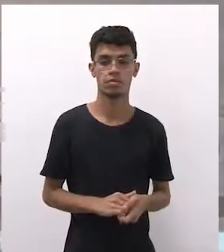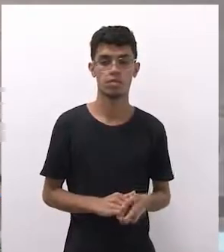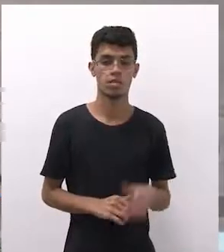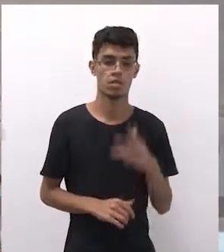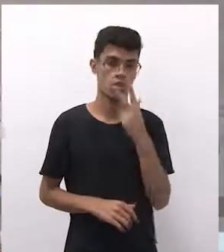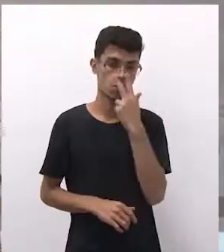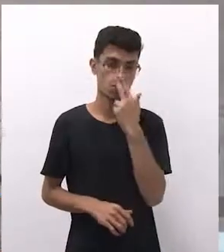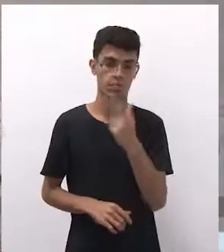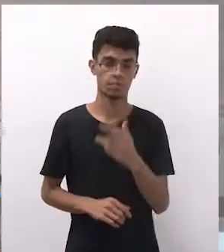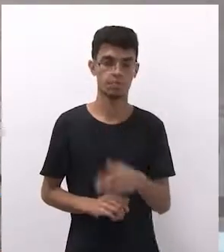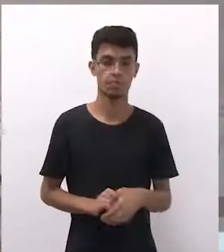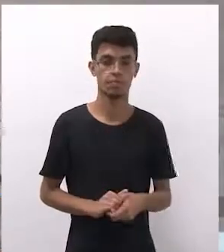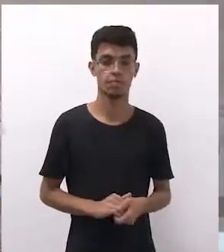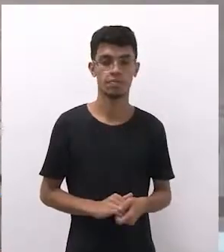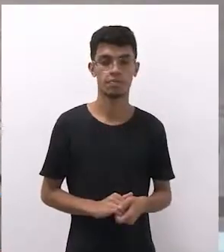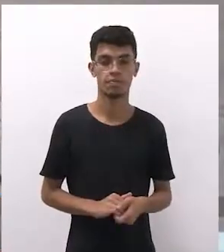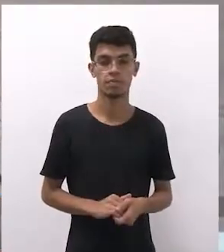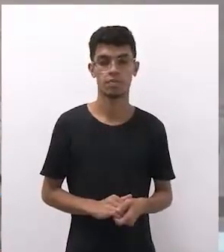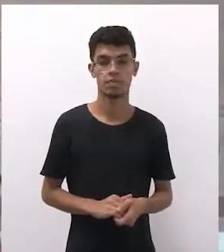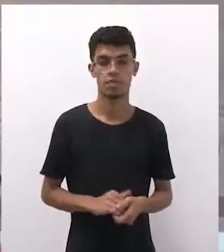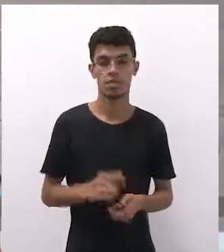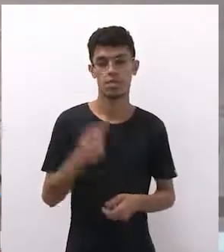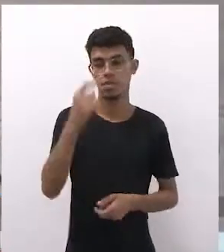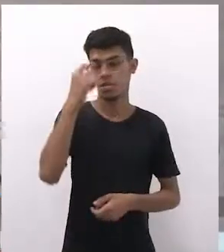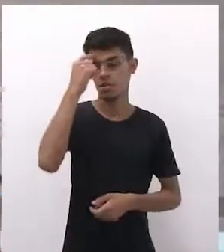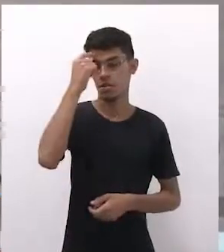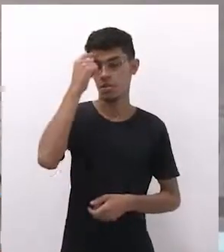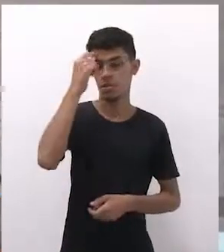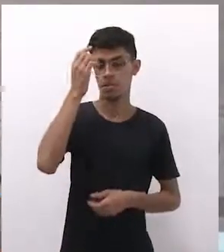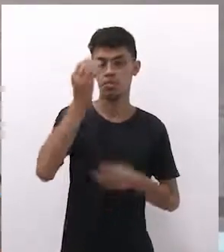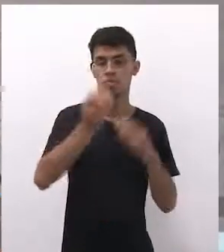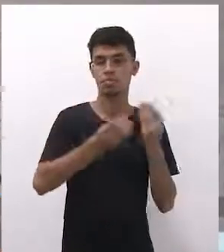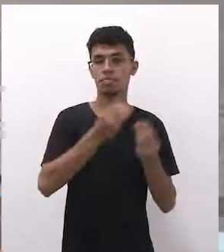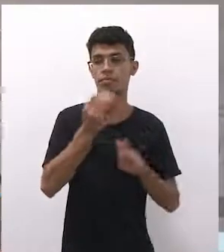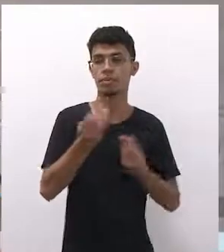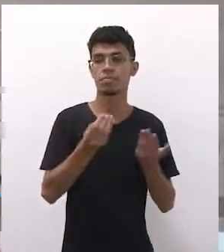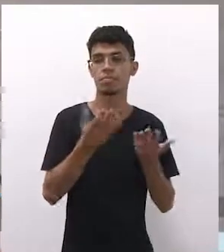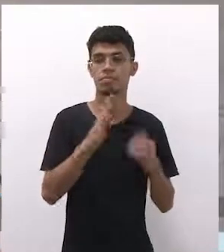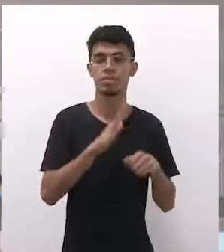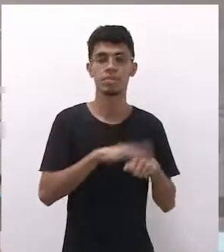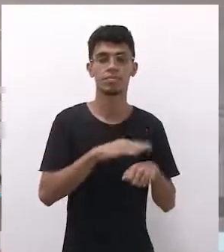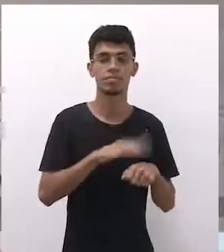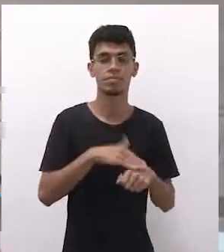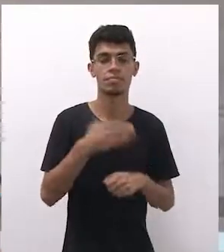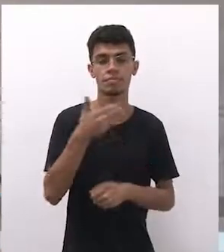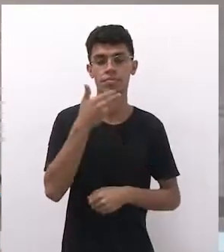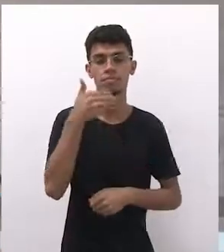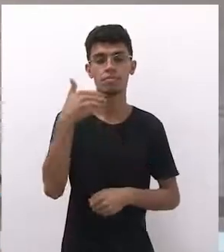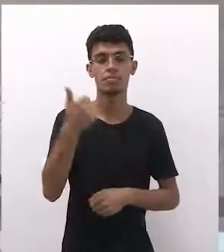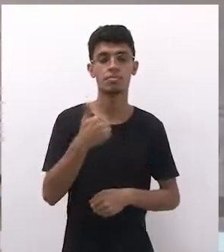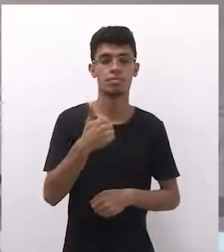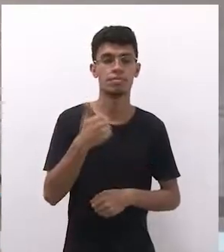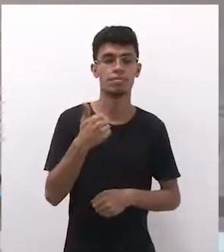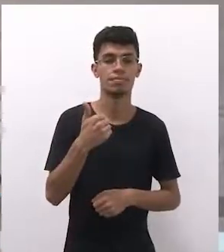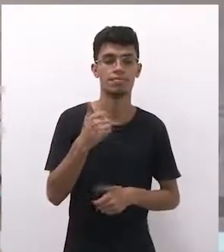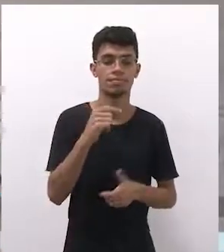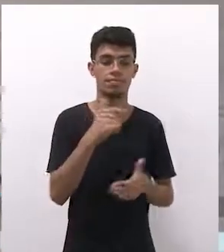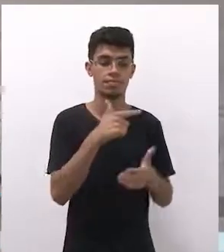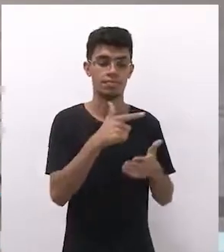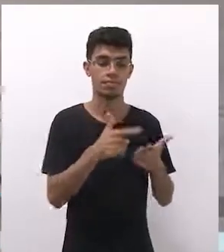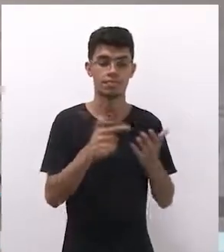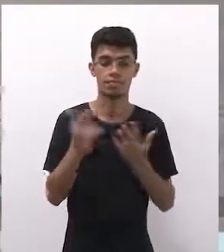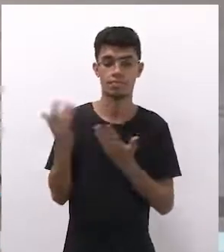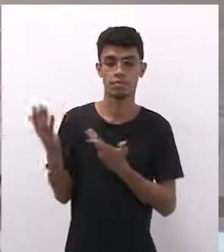que pensar como podemos atuar para melhorar a situação da infância, eu acho que, enfim, é